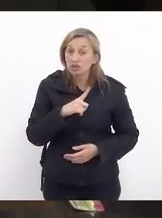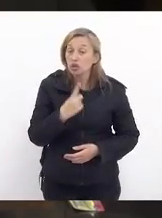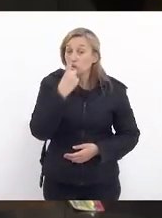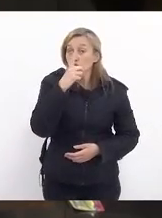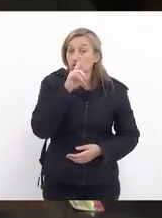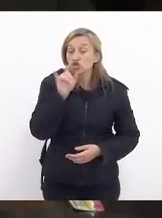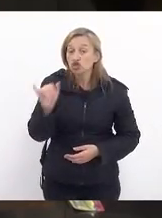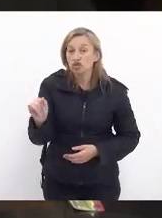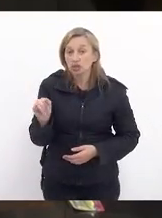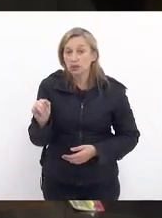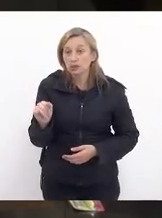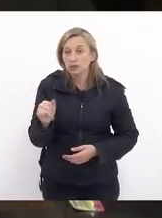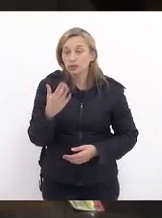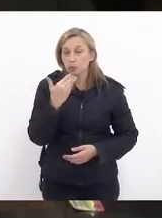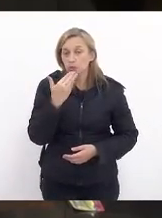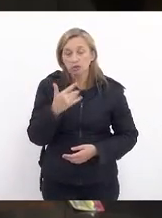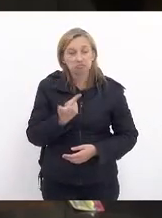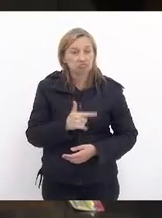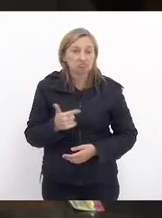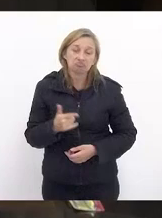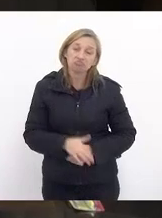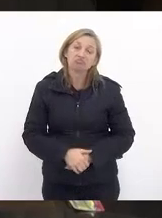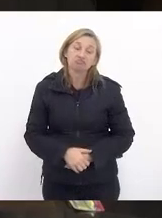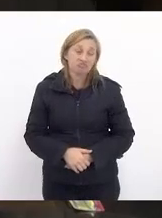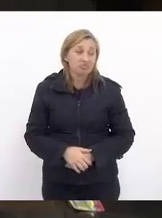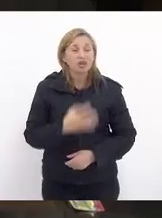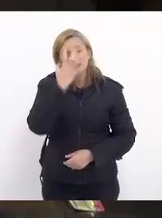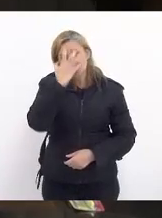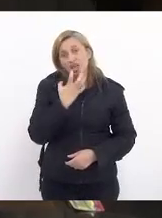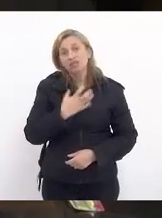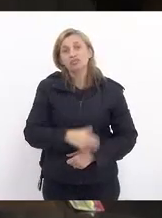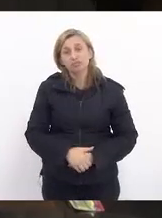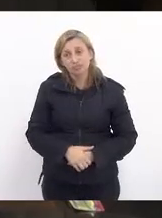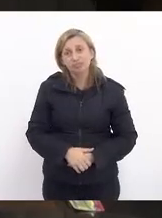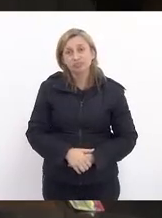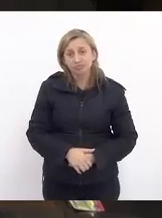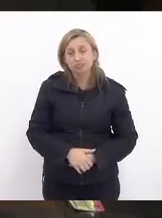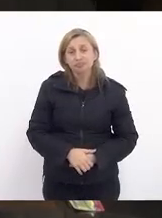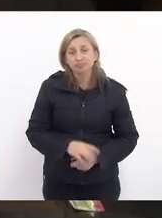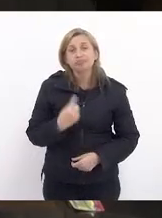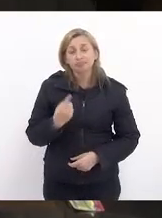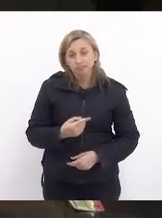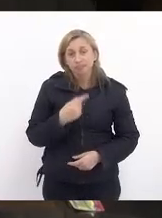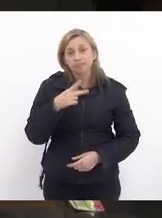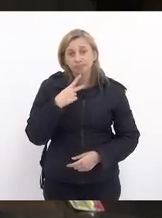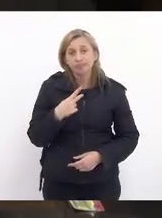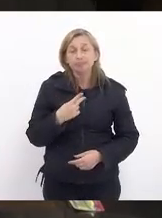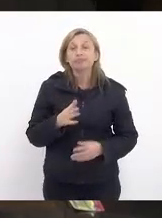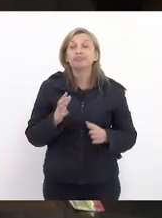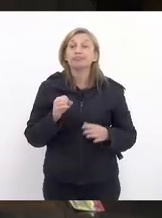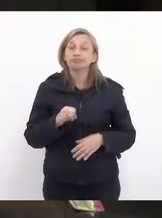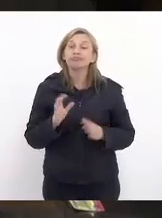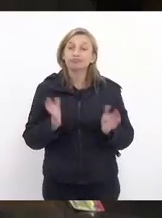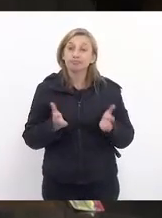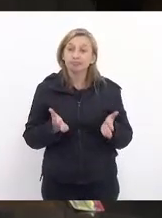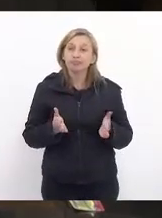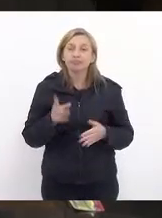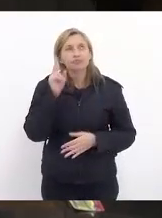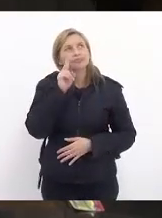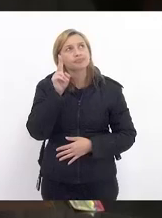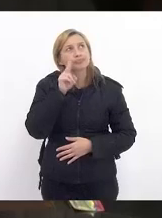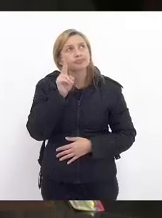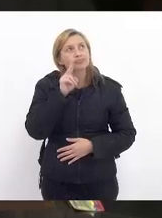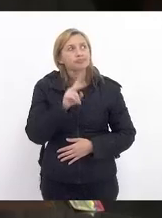menos um dia sem ter o que comer é muito grave é muito sério é disso que estamos falando então se hoje Nós